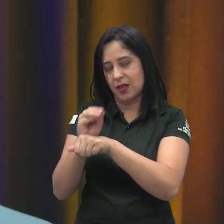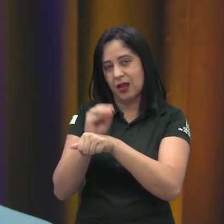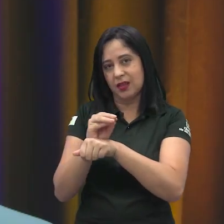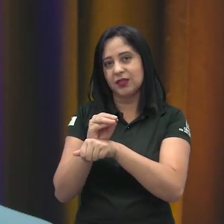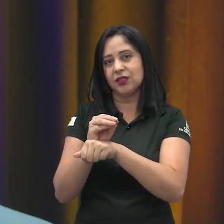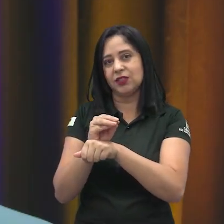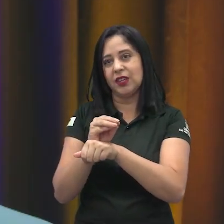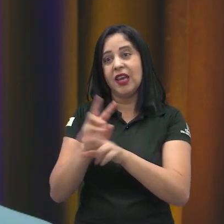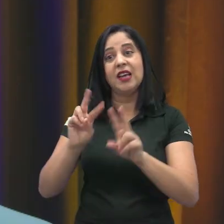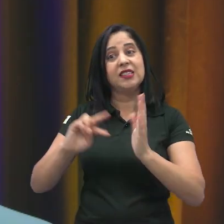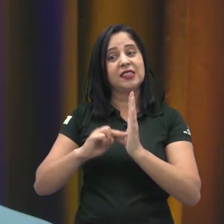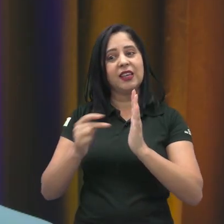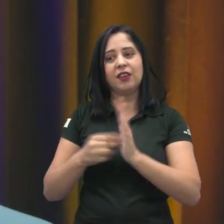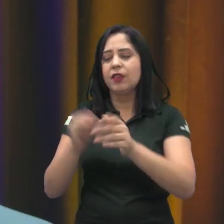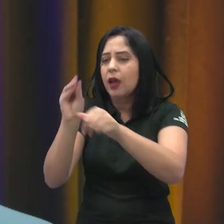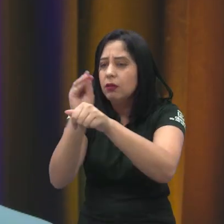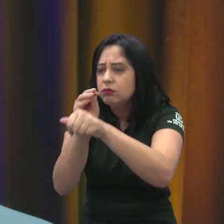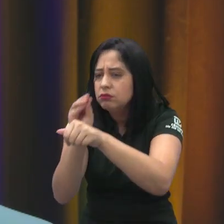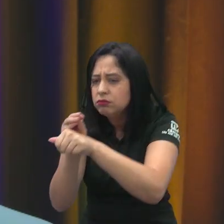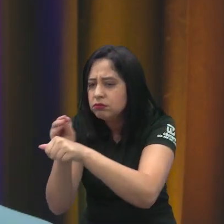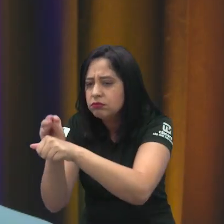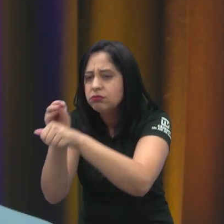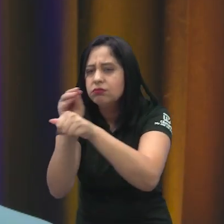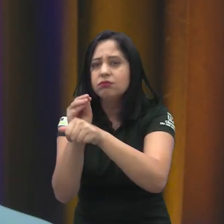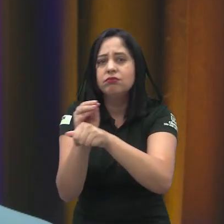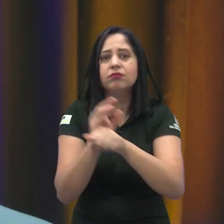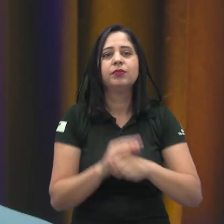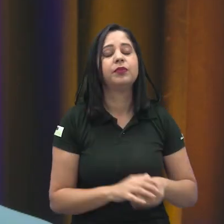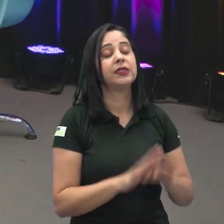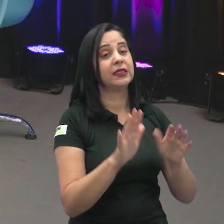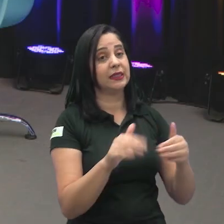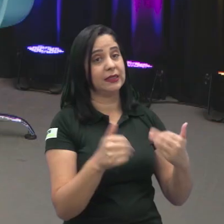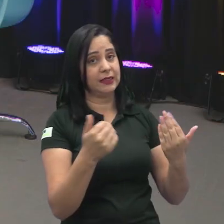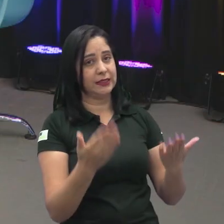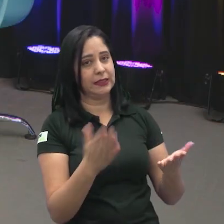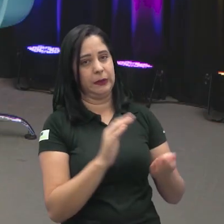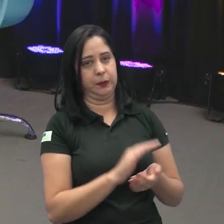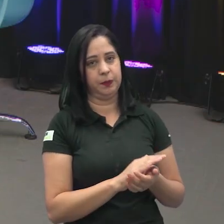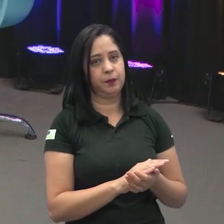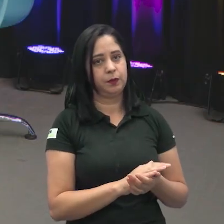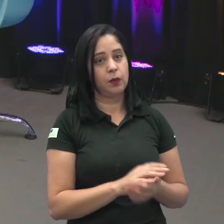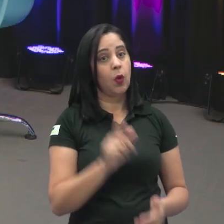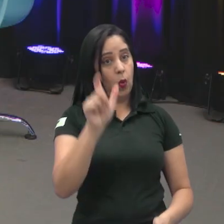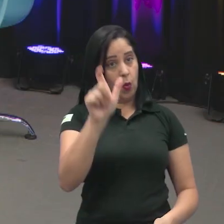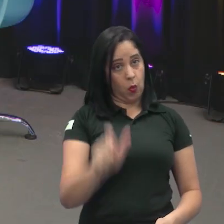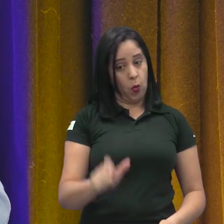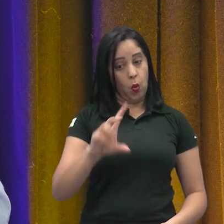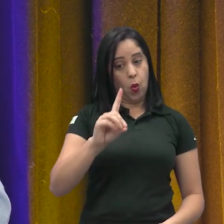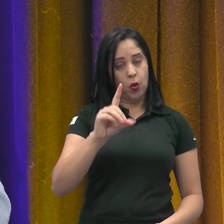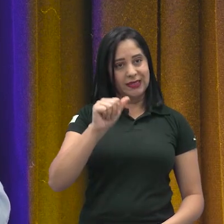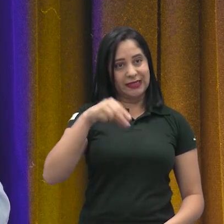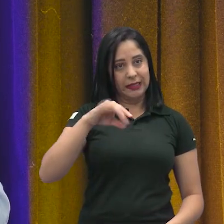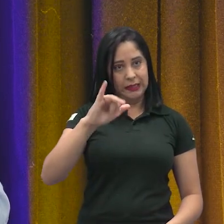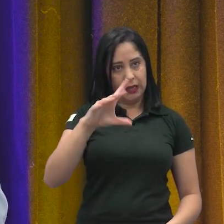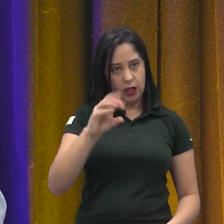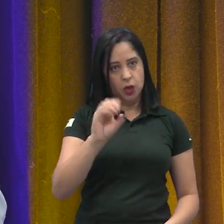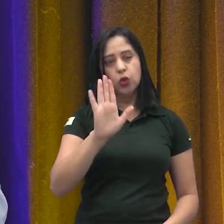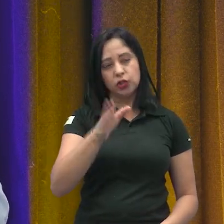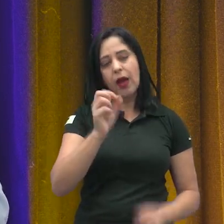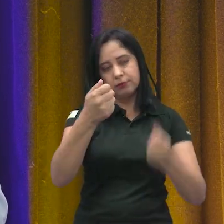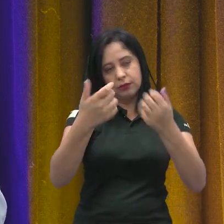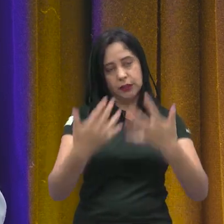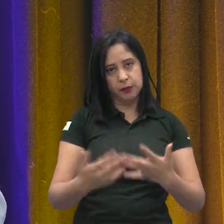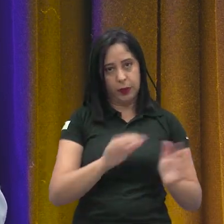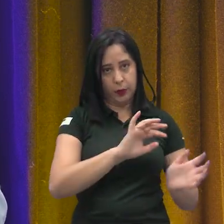Isso. Né? É o olhar para o outro, né? Bom, o que acontece? Como o Danilo trouxe antes, o estar